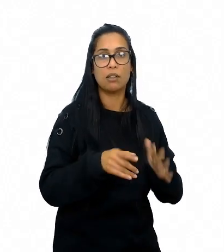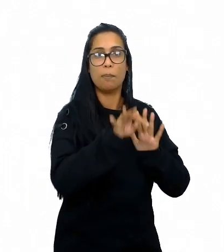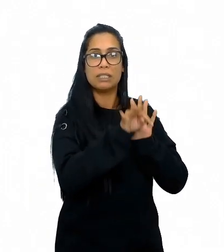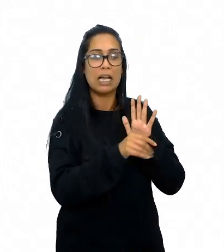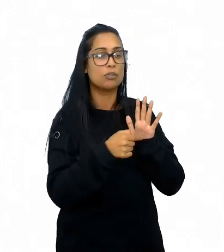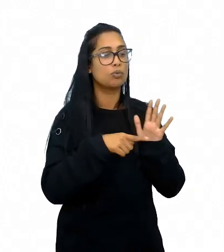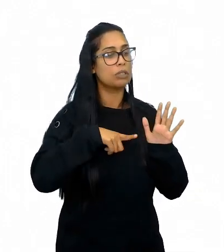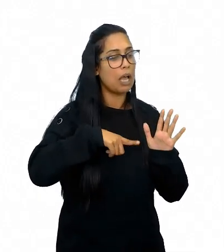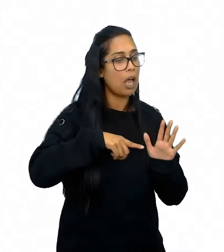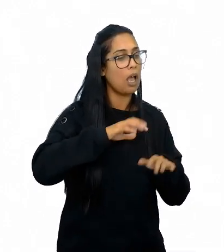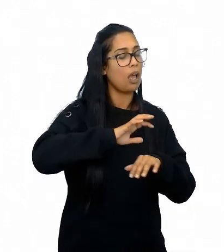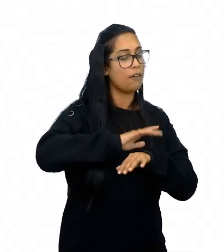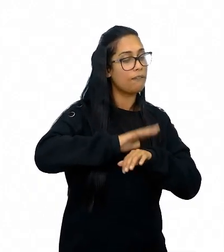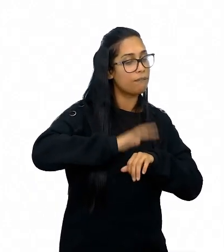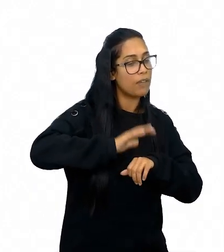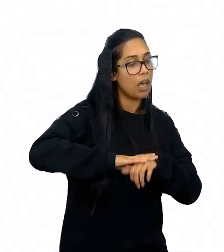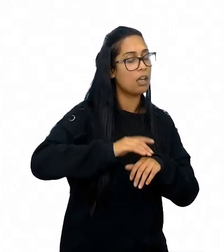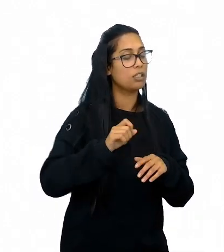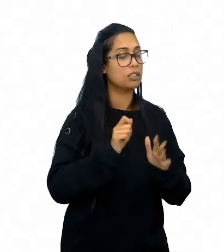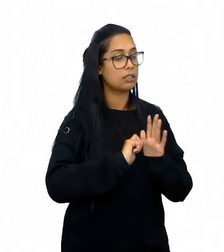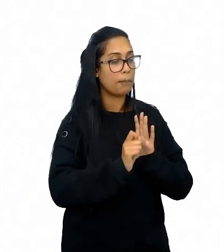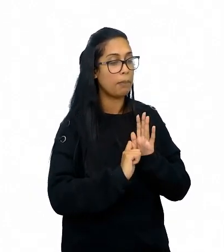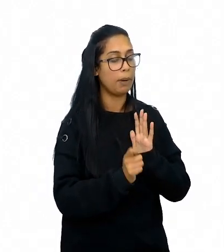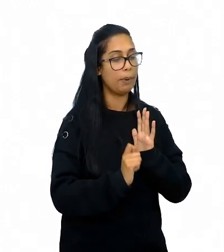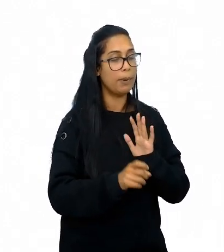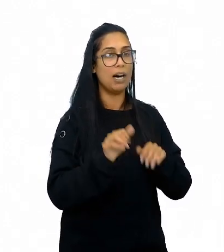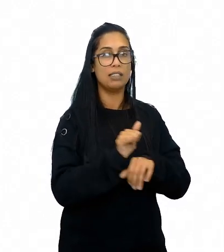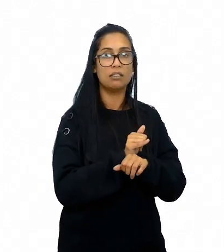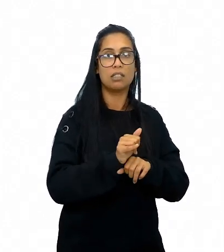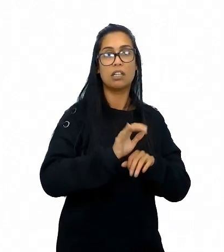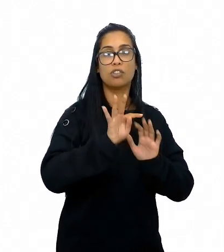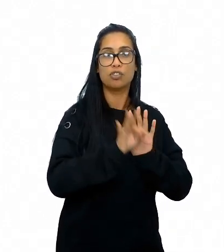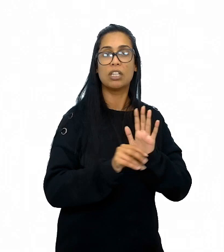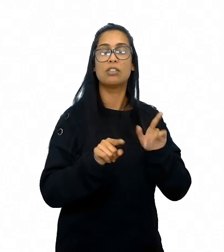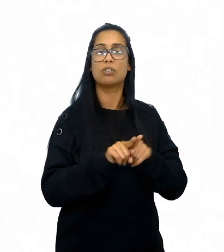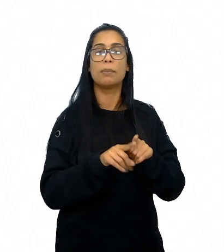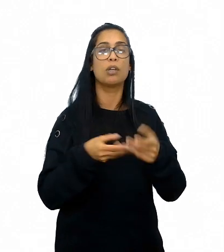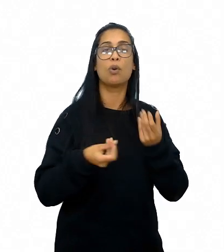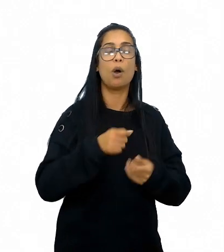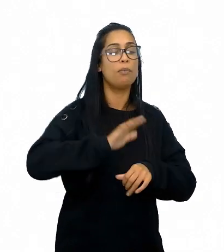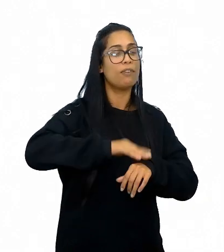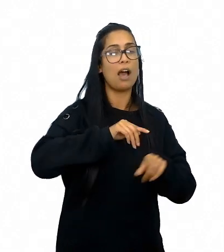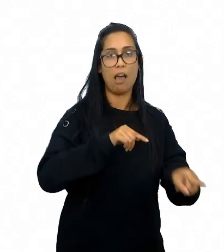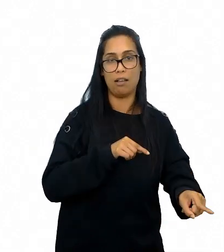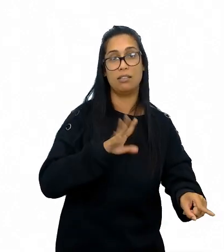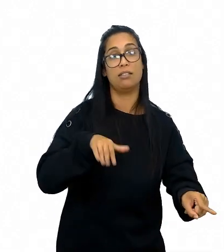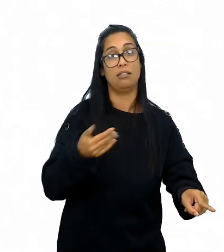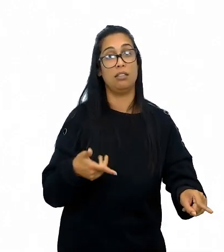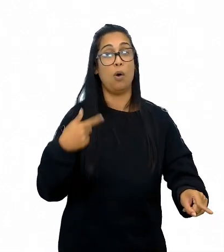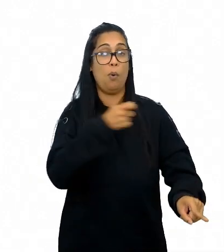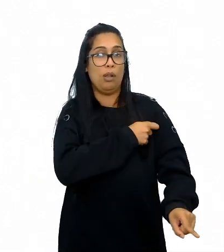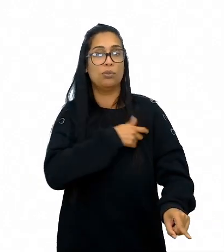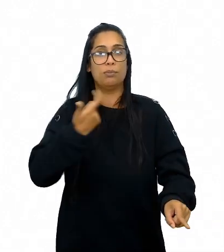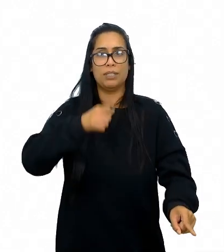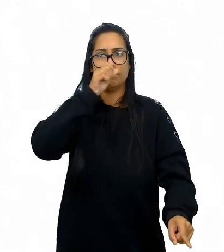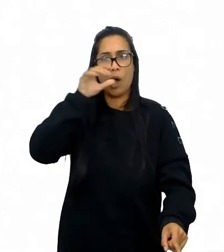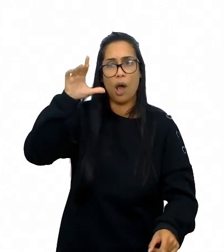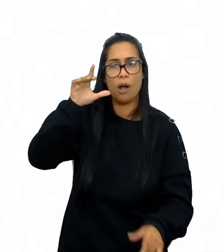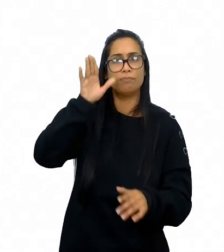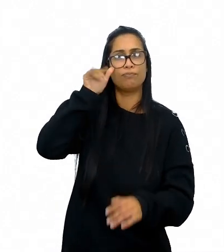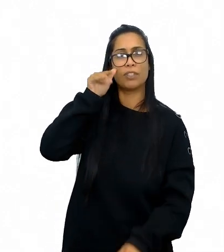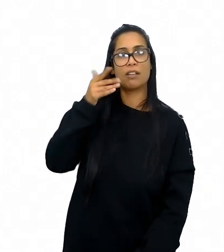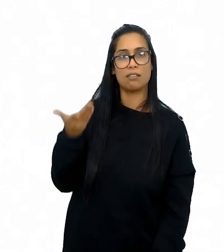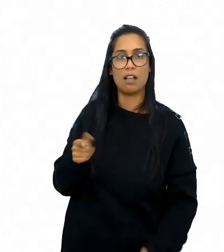juntamente com outros referenciais teóricos, como que se dá tudo isso. Portanto, foi esse o ponto que a gente